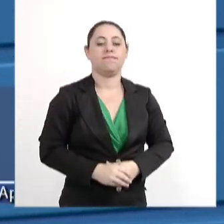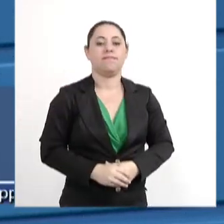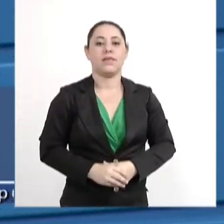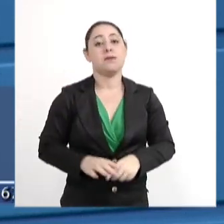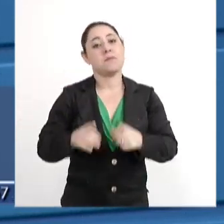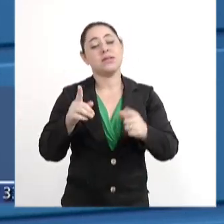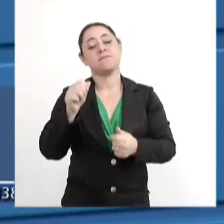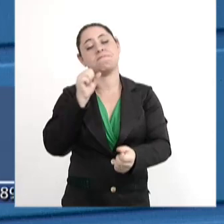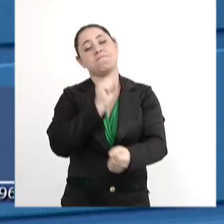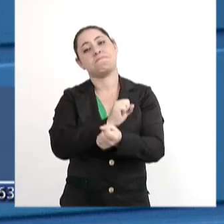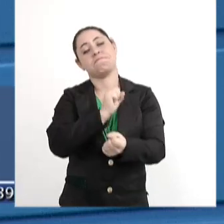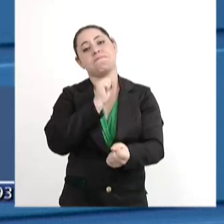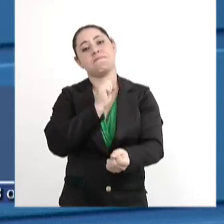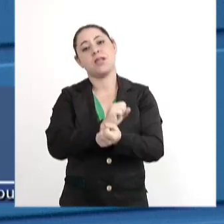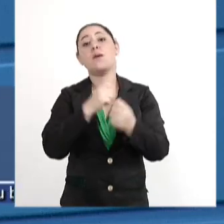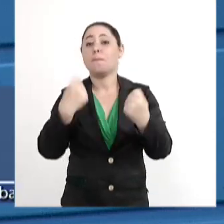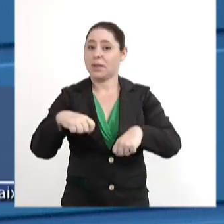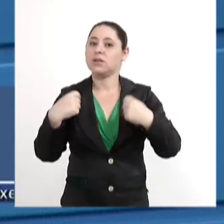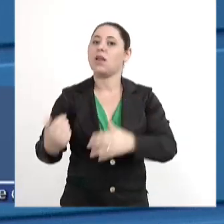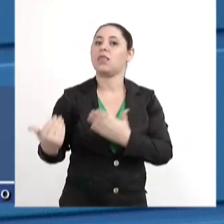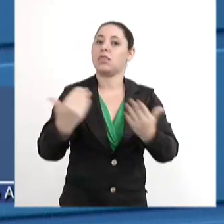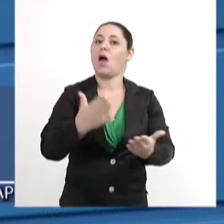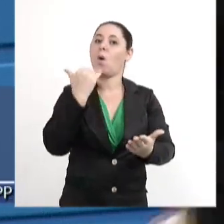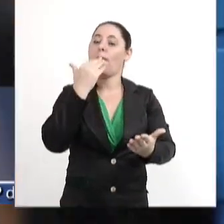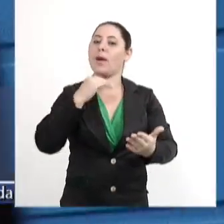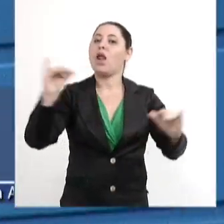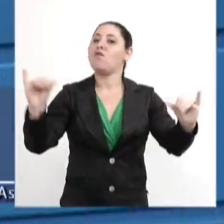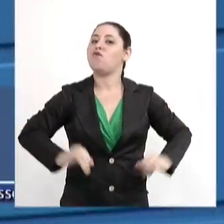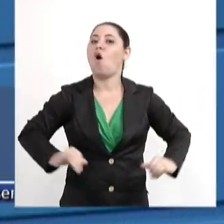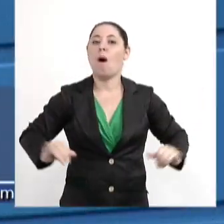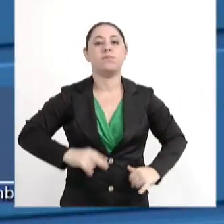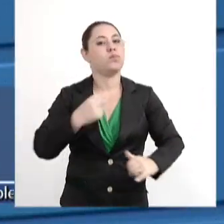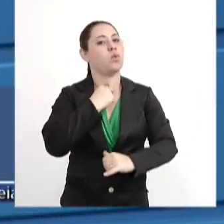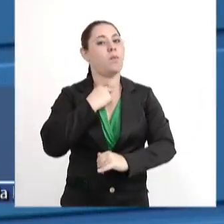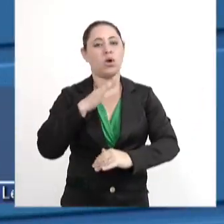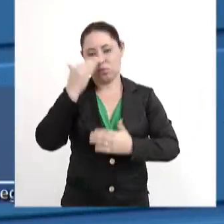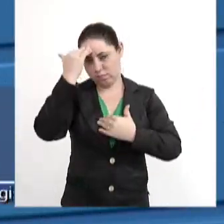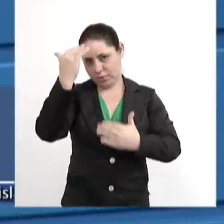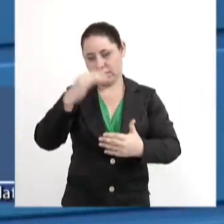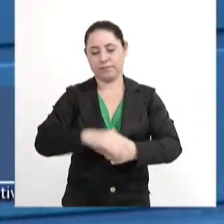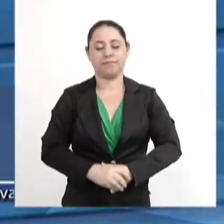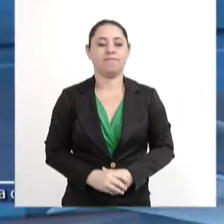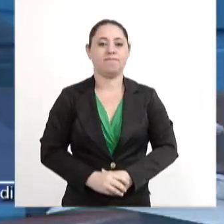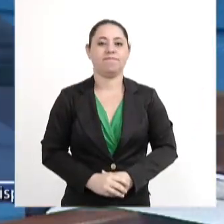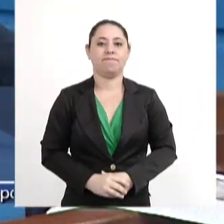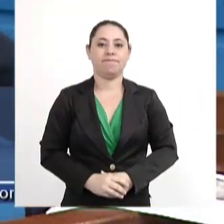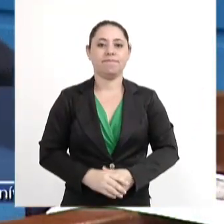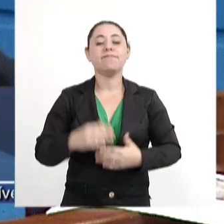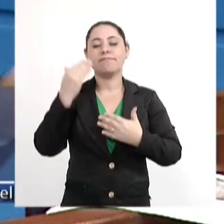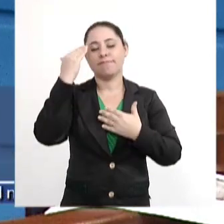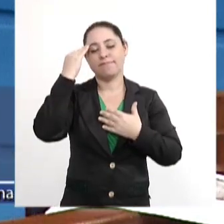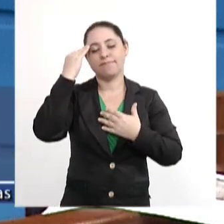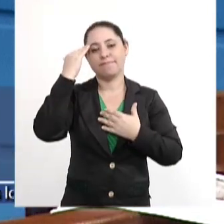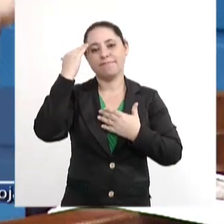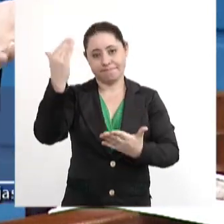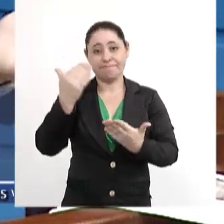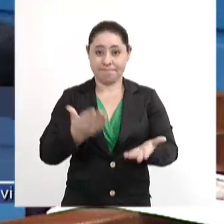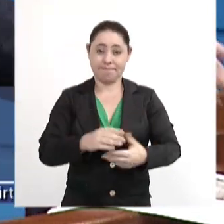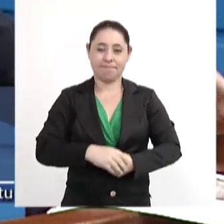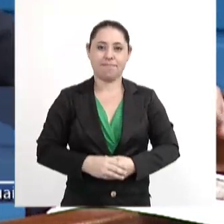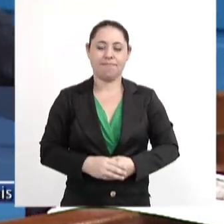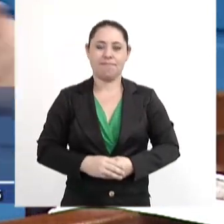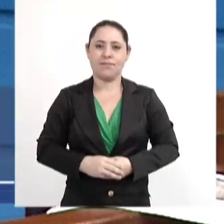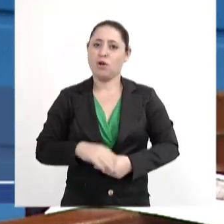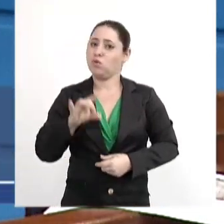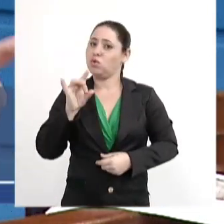isso não aconteça, eu acho que tem que dar comida, o que não pode é deixar o índio passar fome. Muito obrigado. Agradeço a parte de Vossa Excelência. Eu